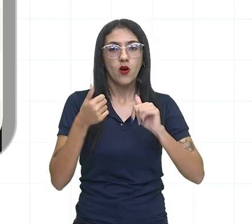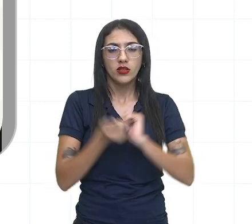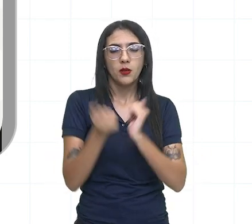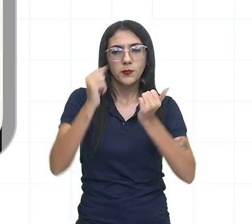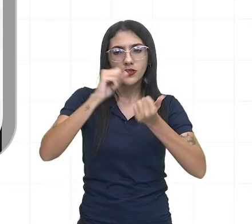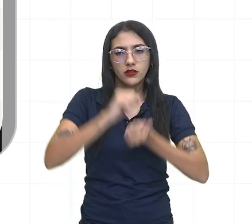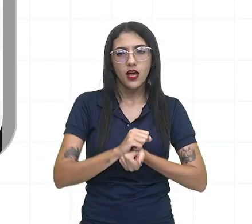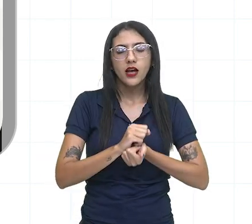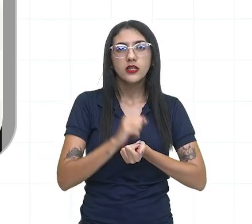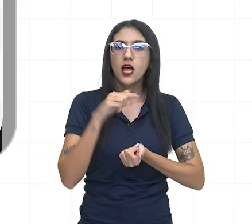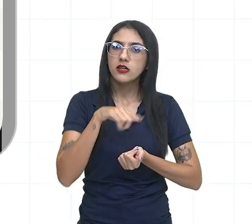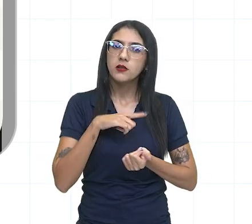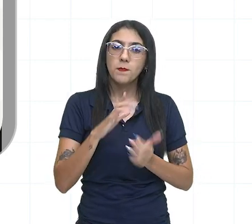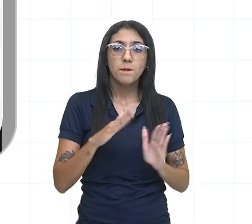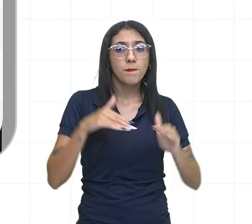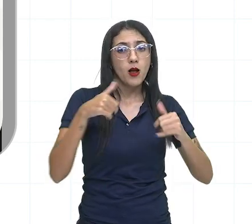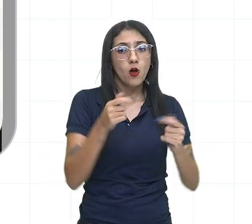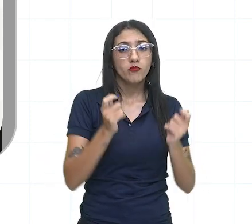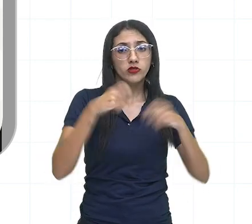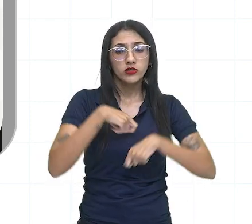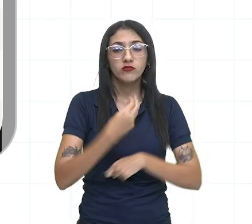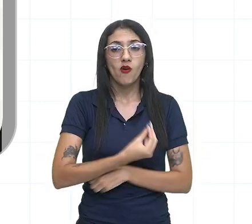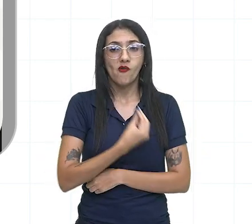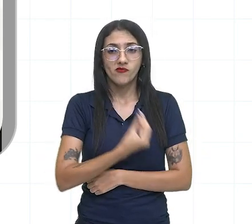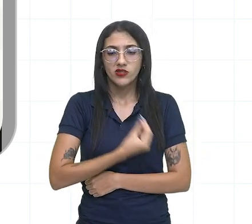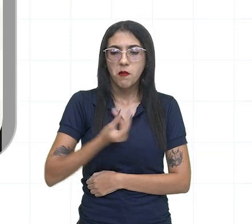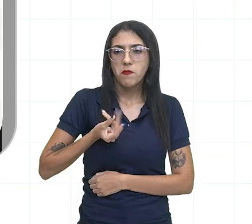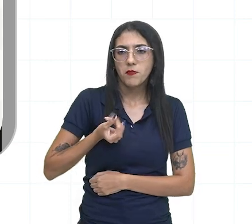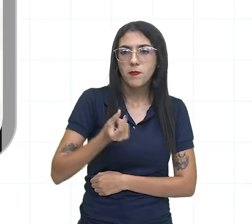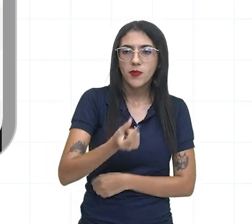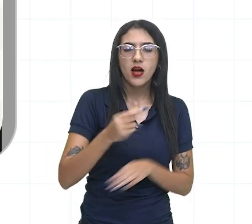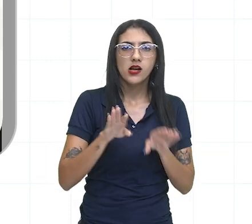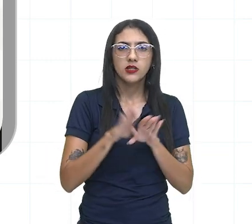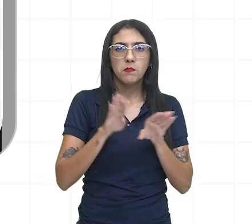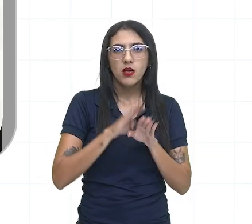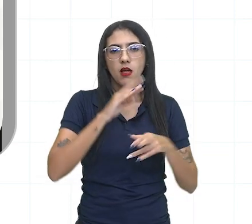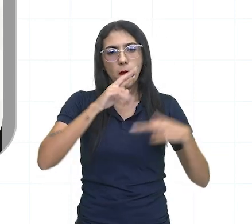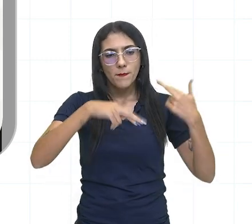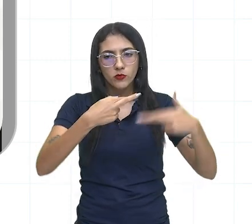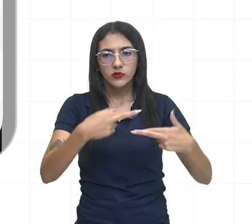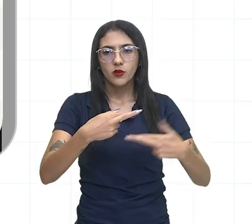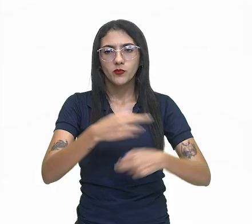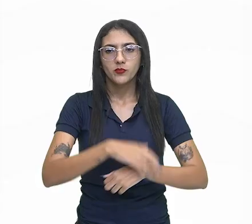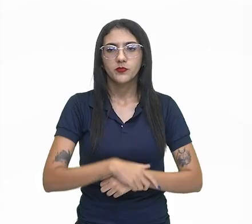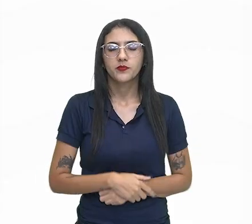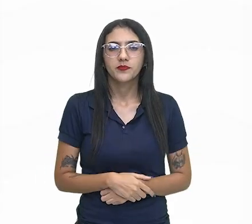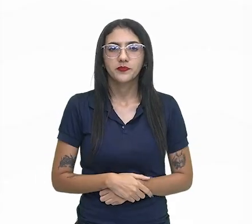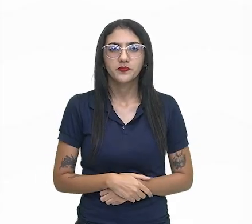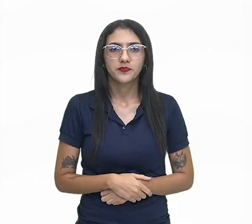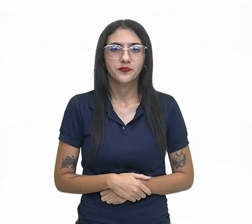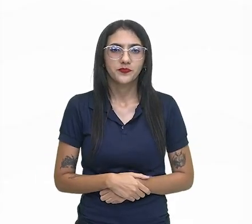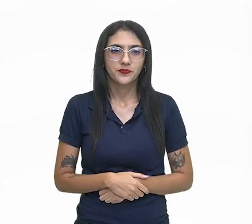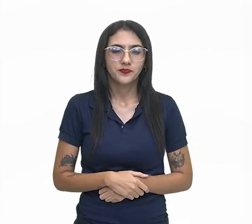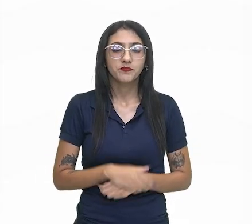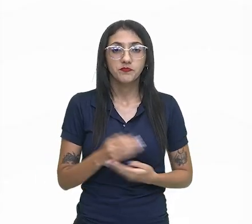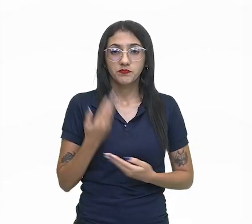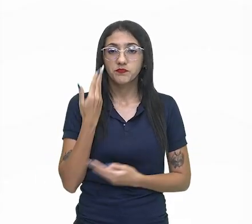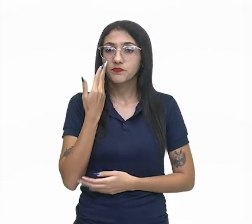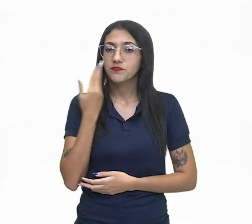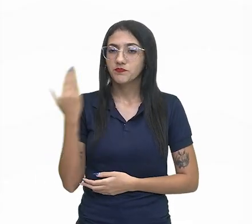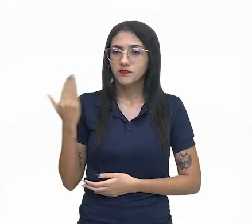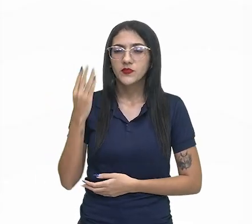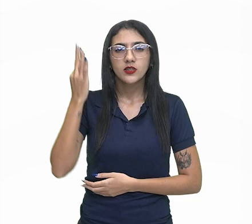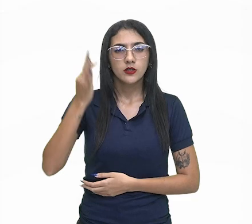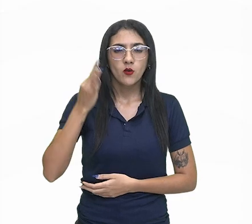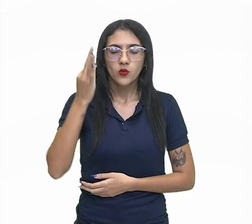têm mais chance de sobreviver e se reproduzir. Isso é seleção natural. Né? Vamos ver aí que no darwinismo, né,